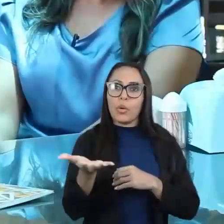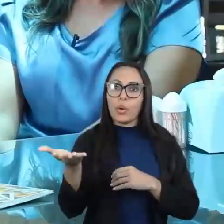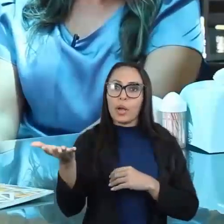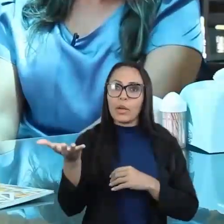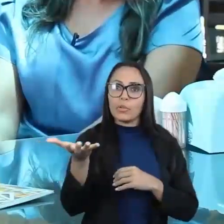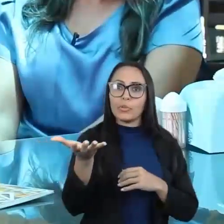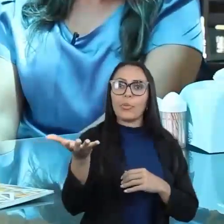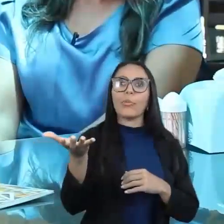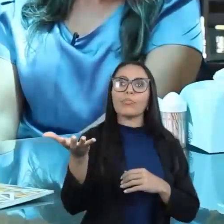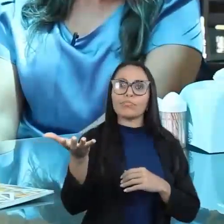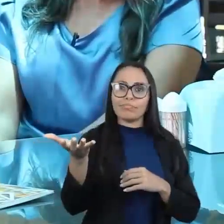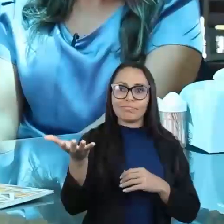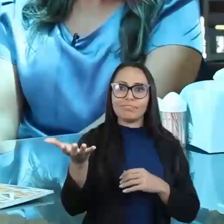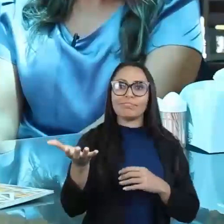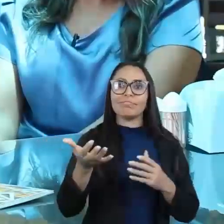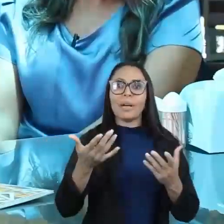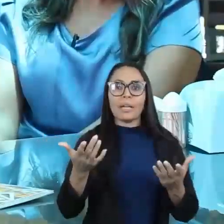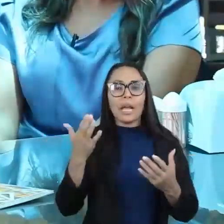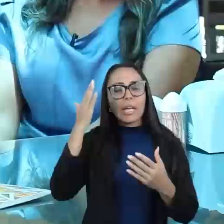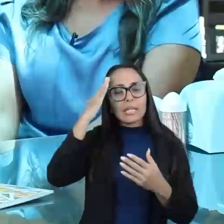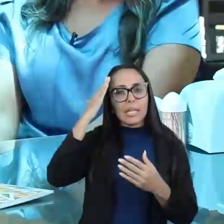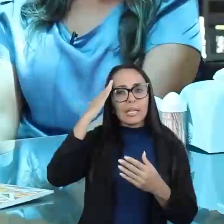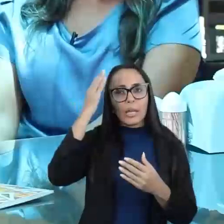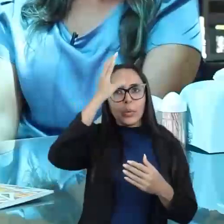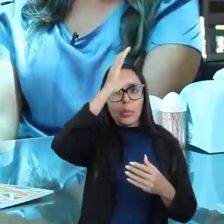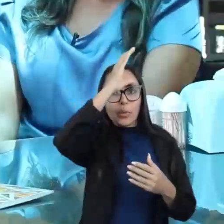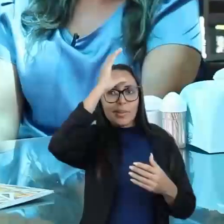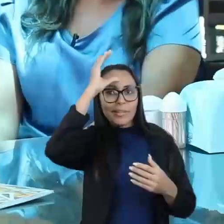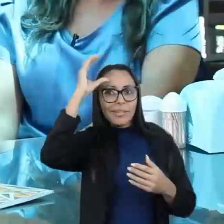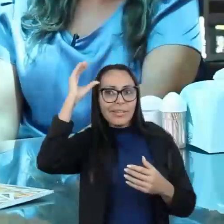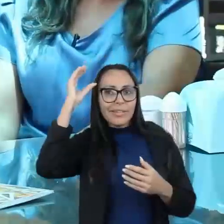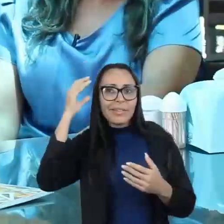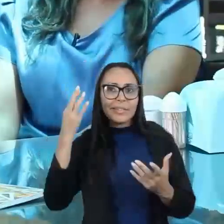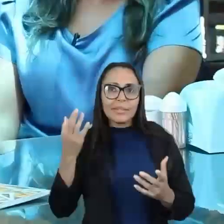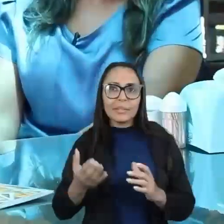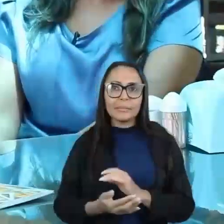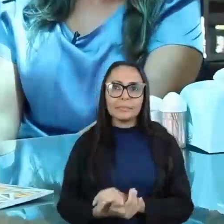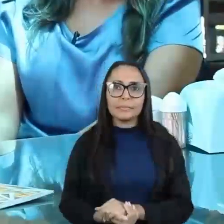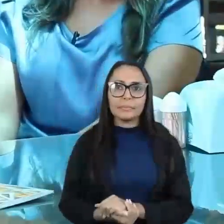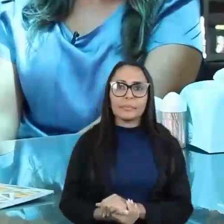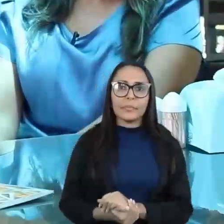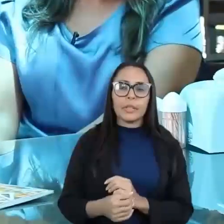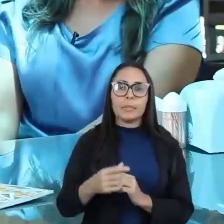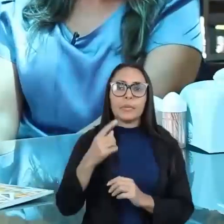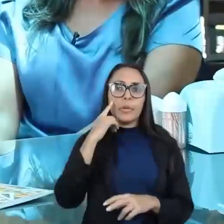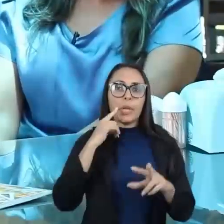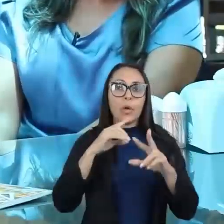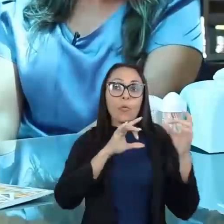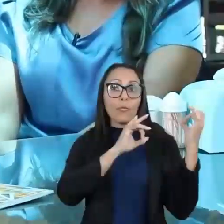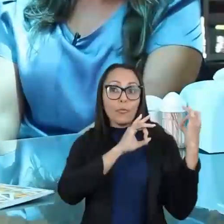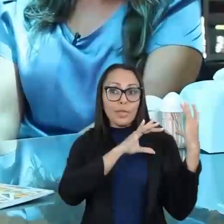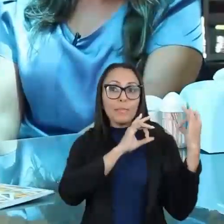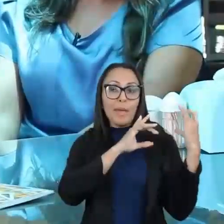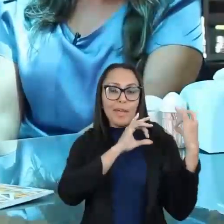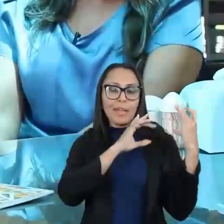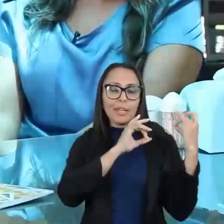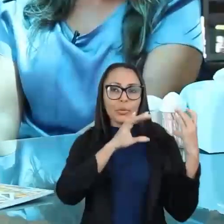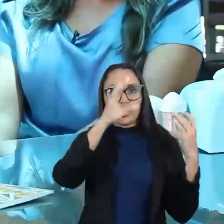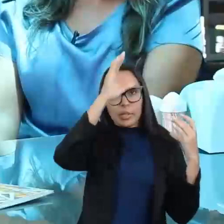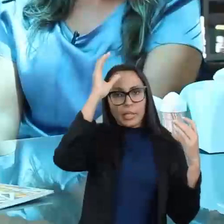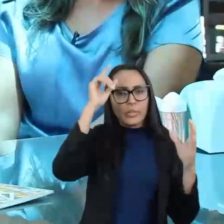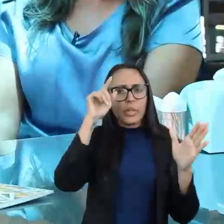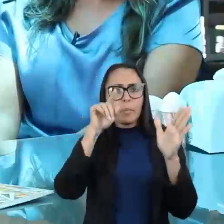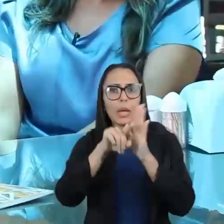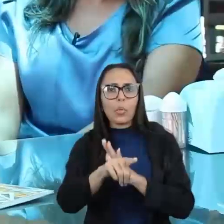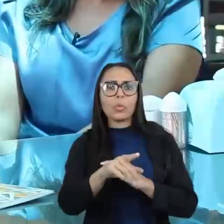cliente. A gente fica como atendente várias vezes para ver o feedback do cliente, perguntando sobre a alimentação,